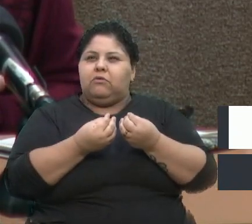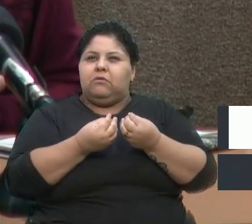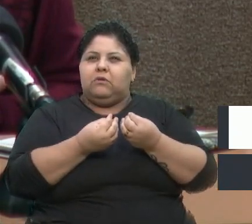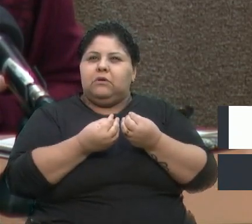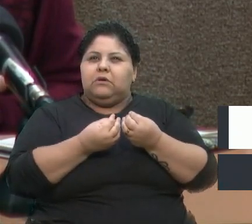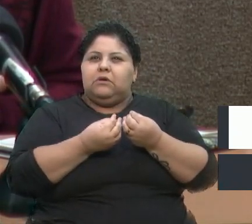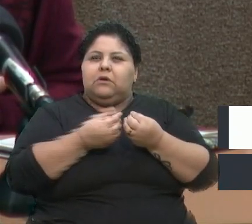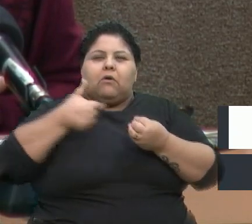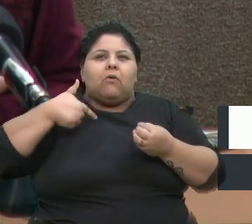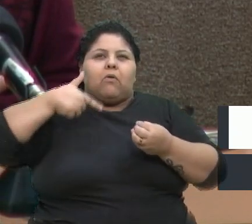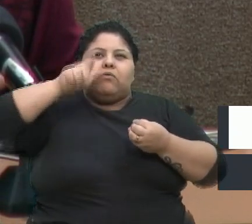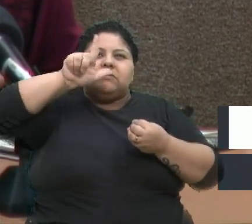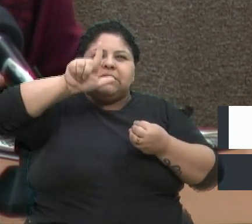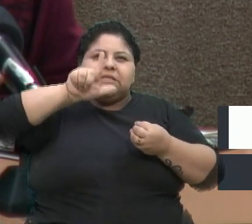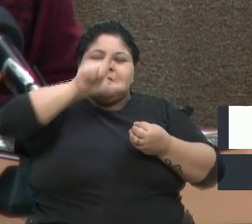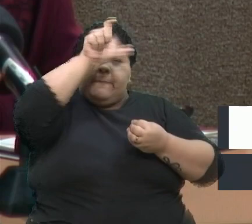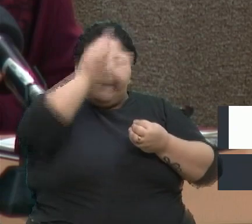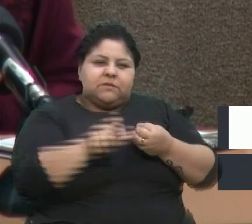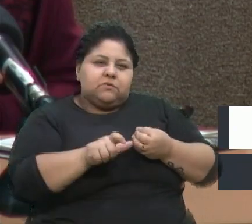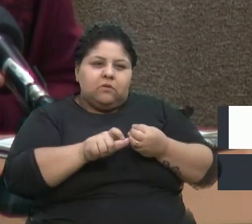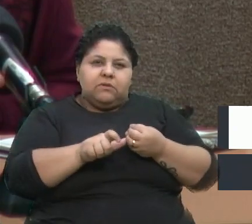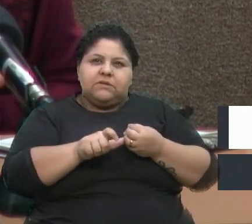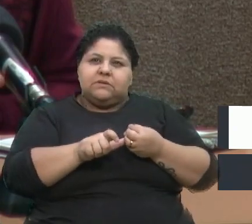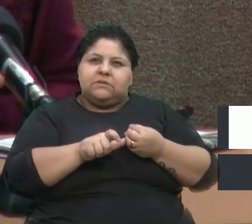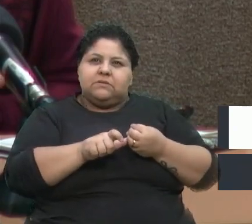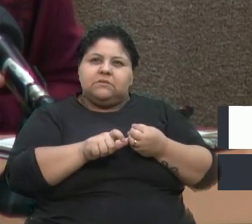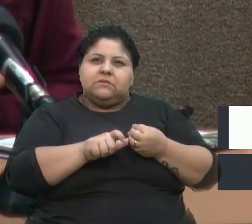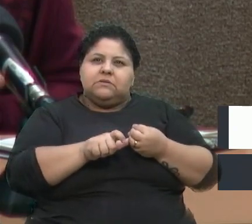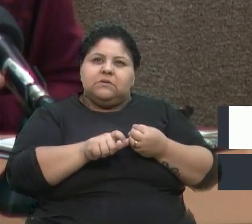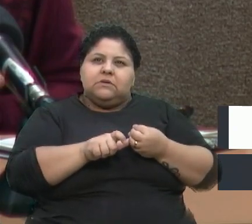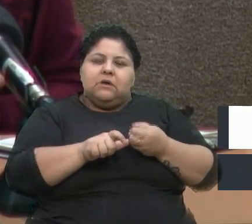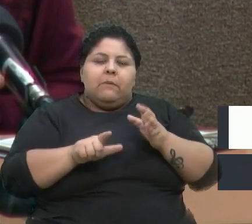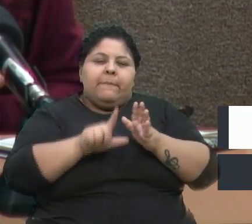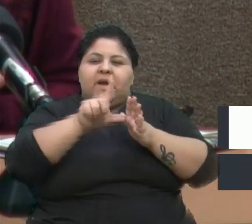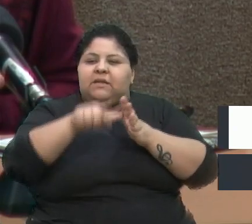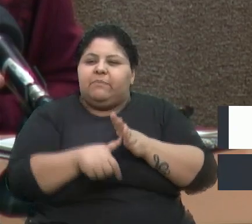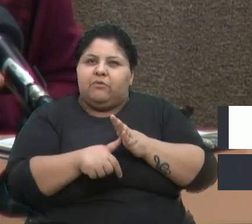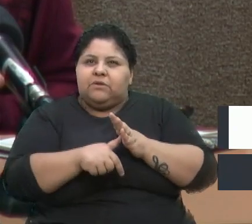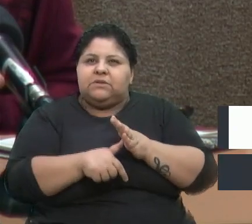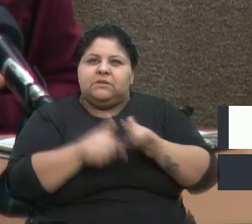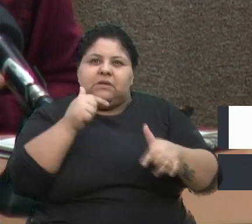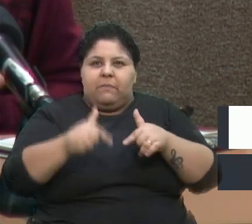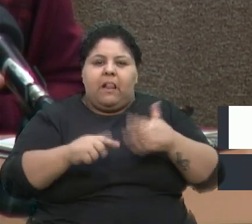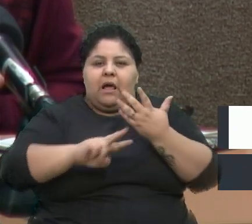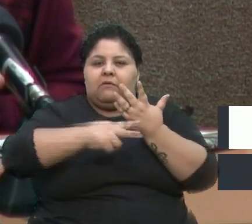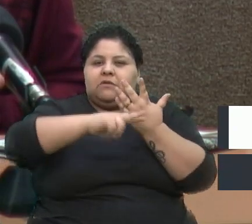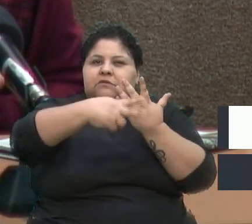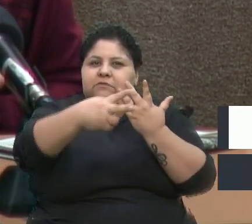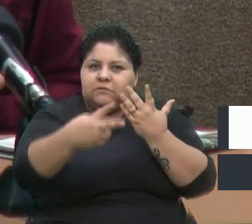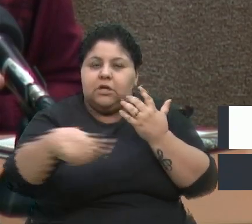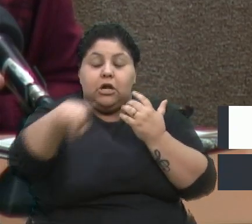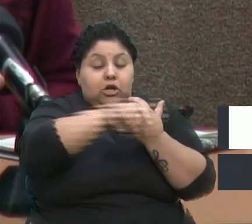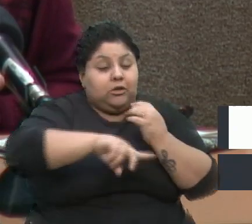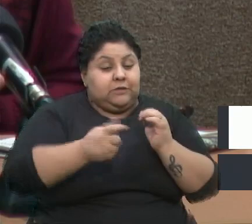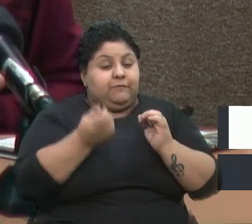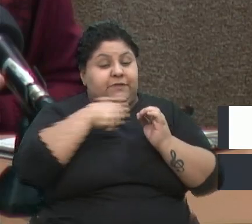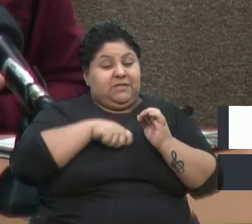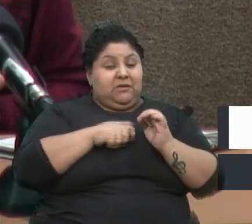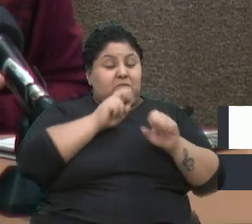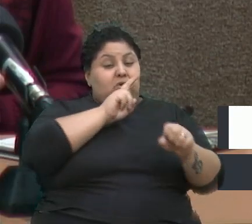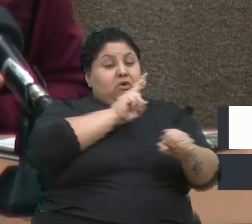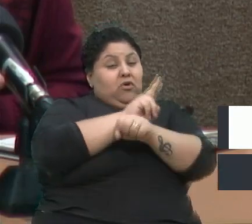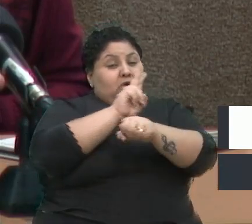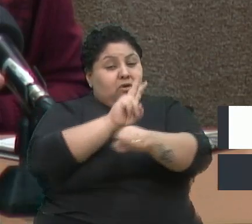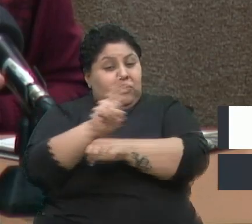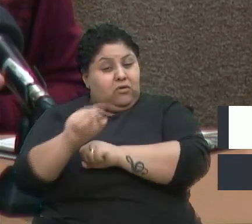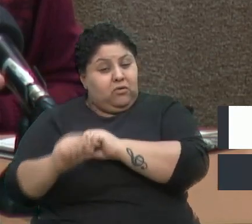montar Lego na sua casa. Então, nós temos que ter muito cuidado com o que já aconteceu, nós temos que aprender